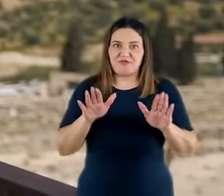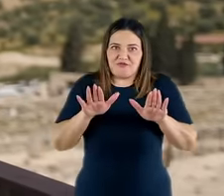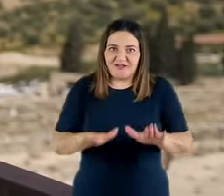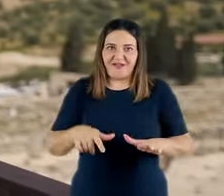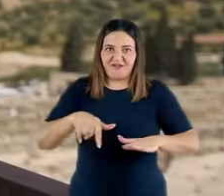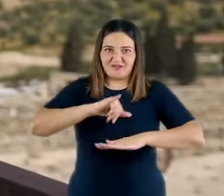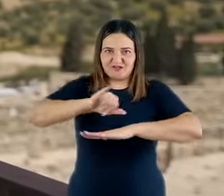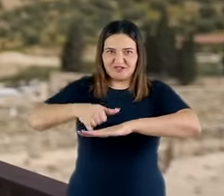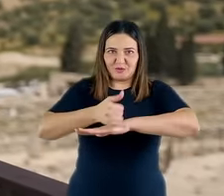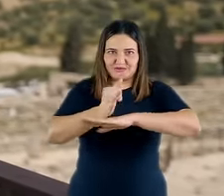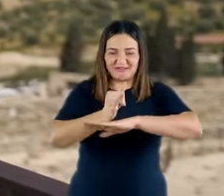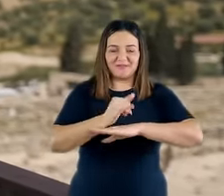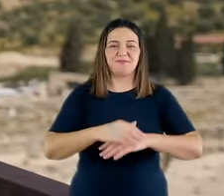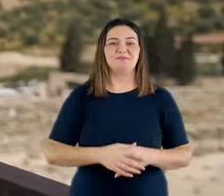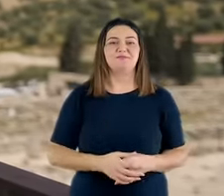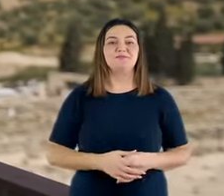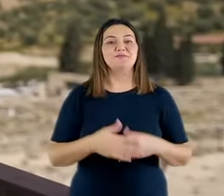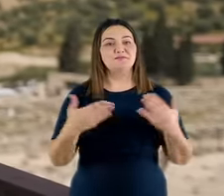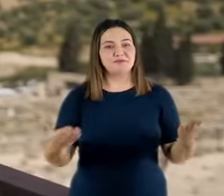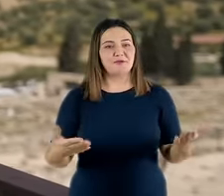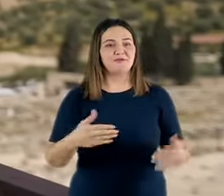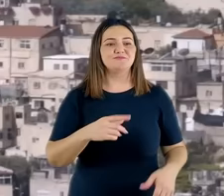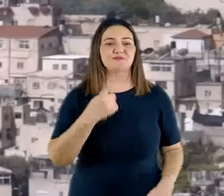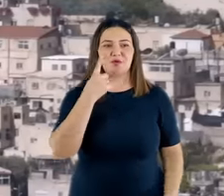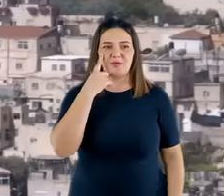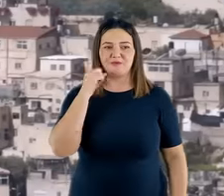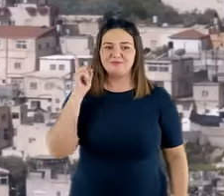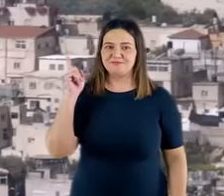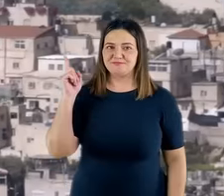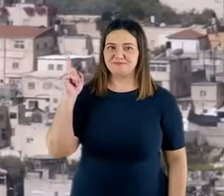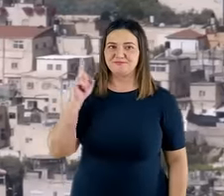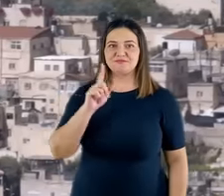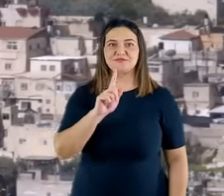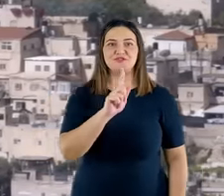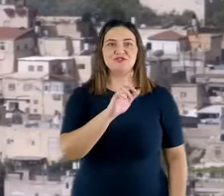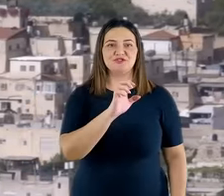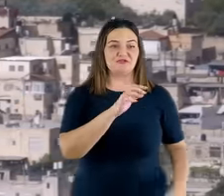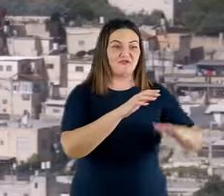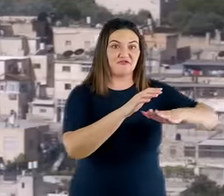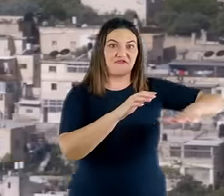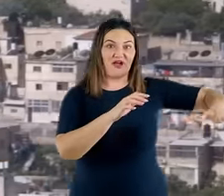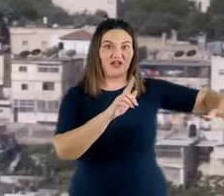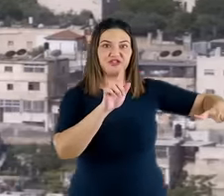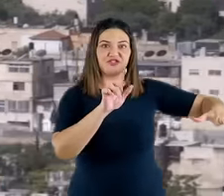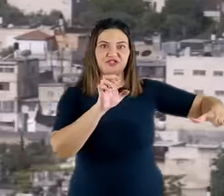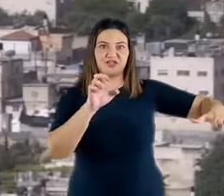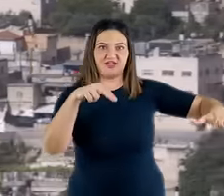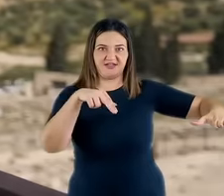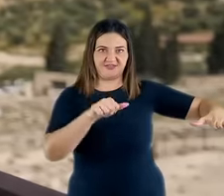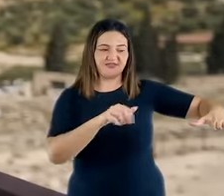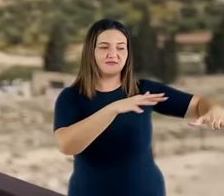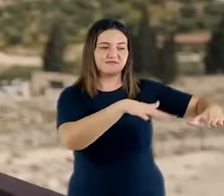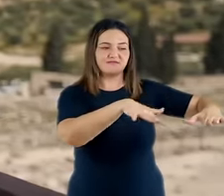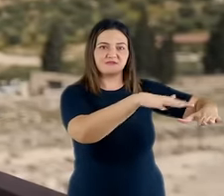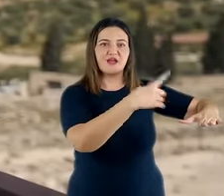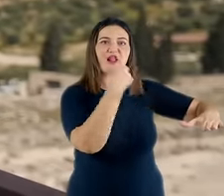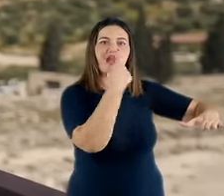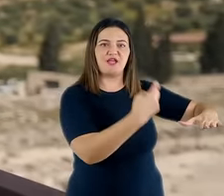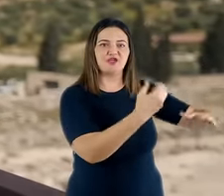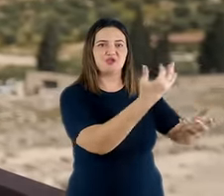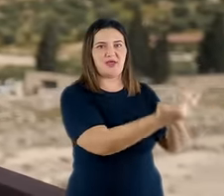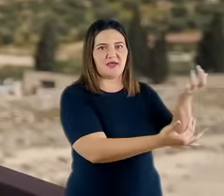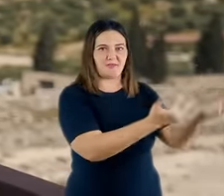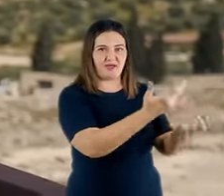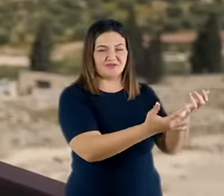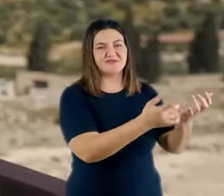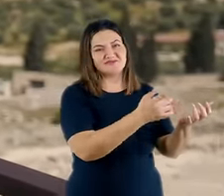com Jerusalém. Então já aprendemos sobre o Vale do Gehenna, que é o Vale do Lixo, onde o lixo era queimado, e você sabe que este